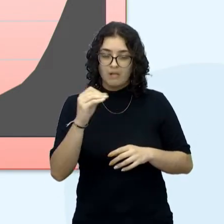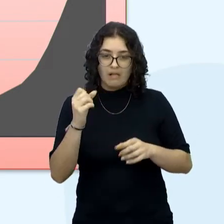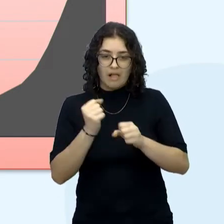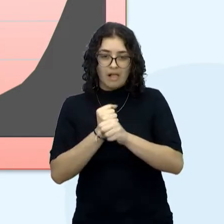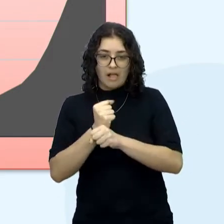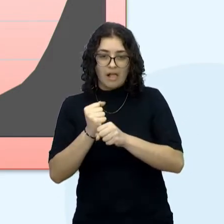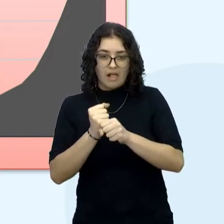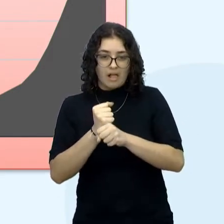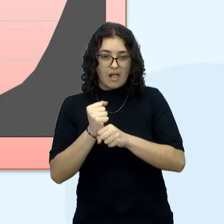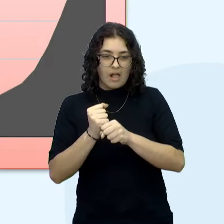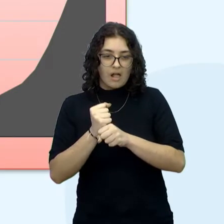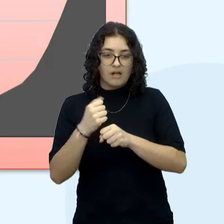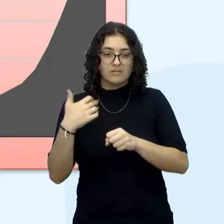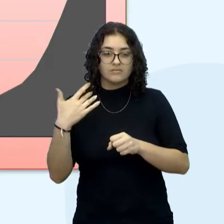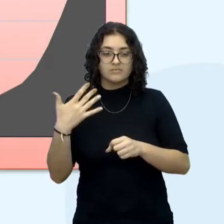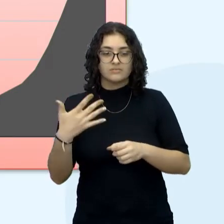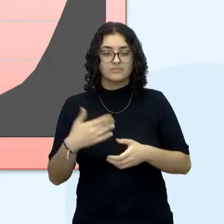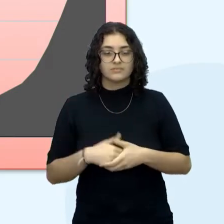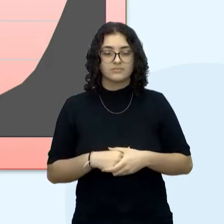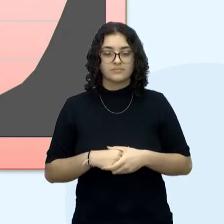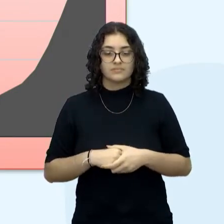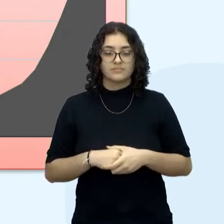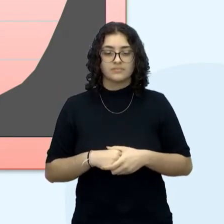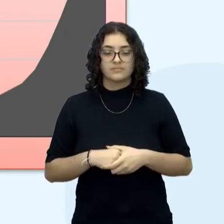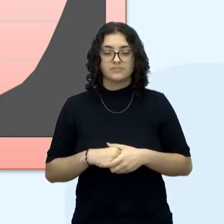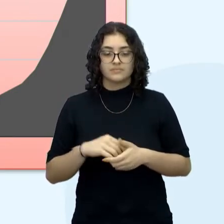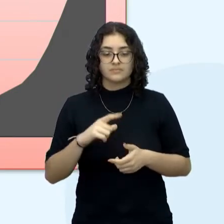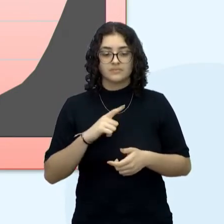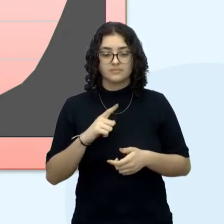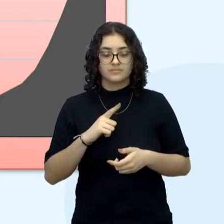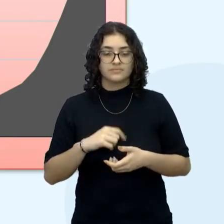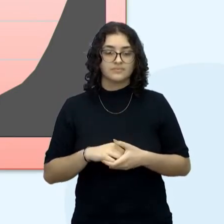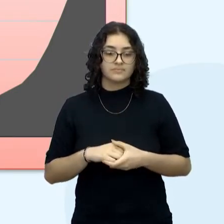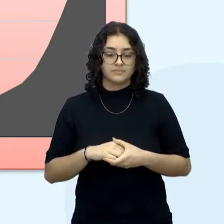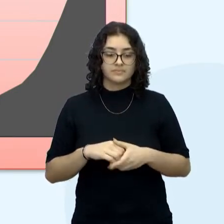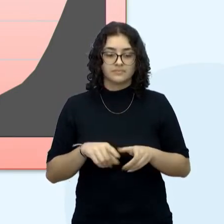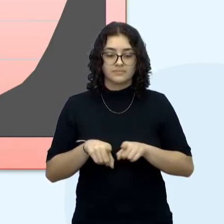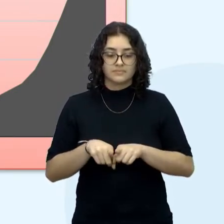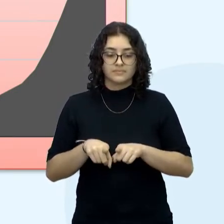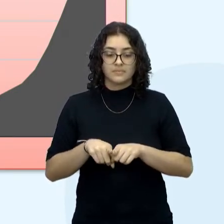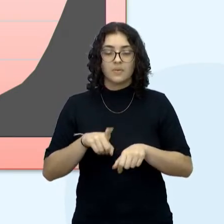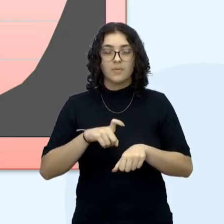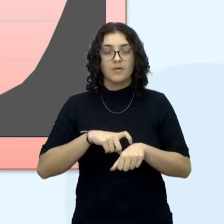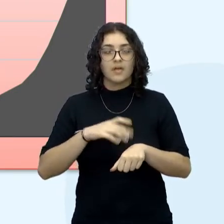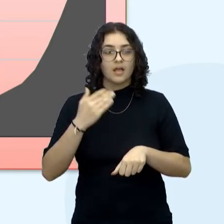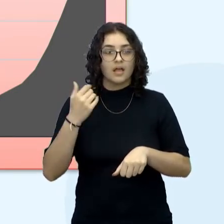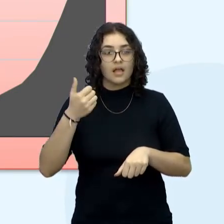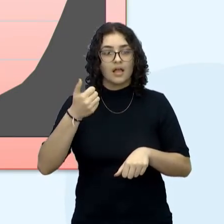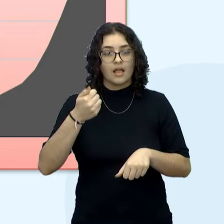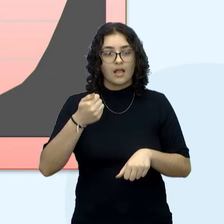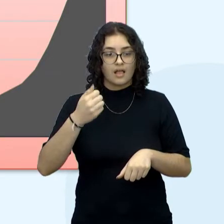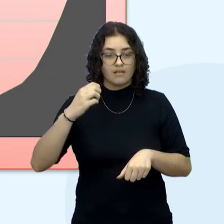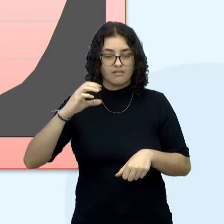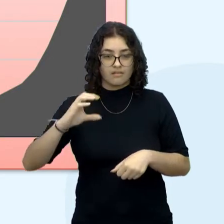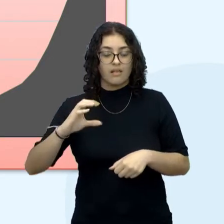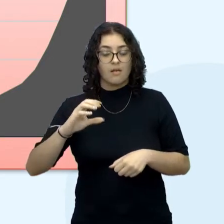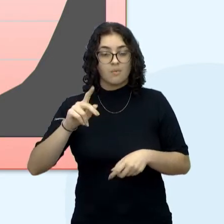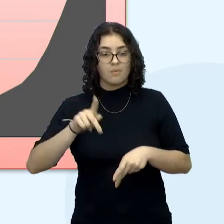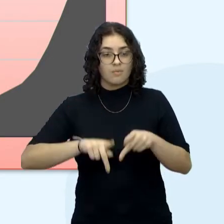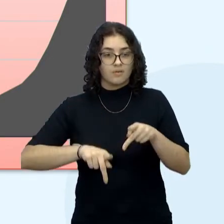anos, ou melhor, né, mais do que isso, porque a gente tem também o período aí antes de Cristo, a população mundial